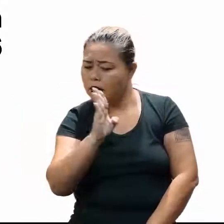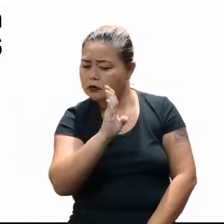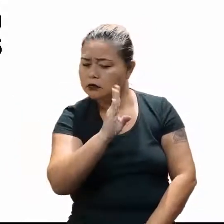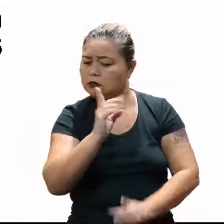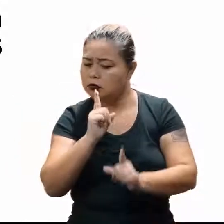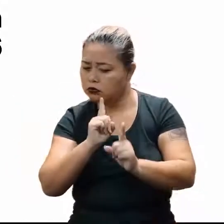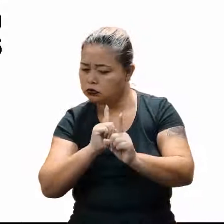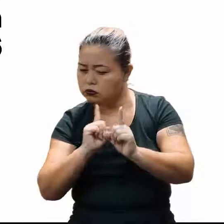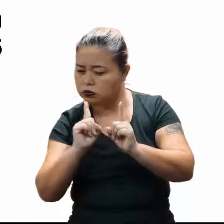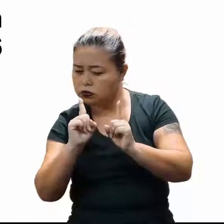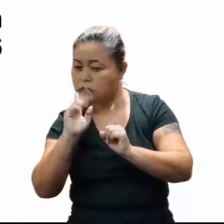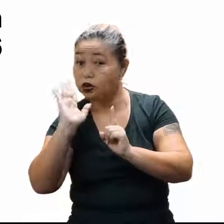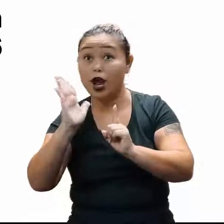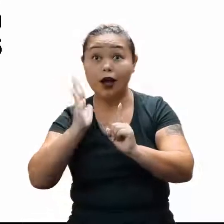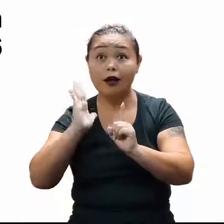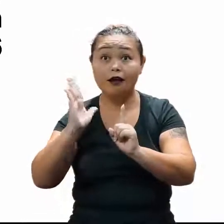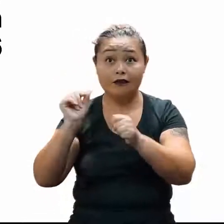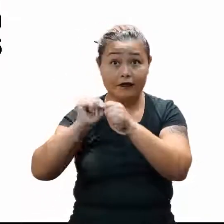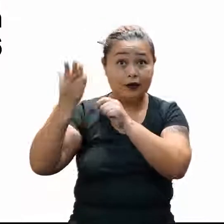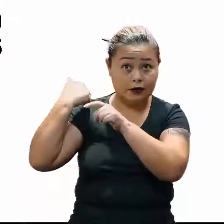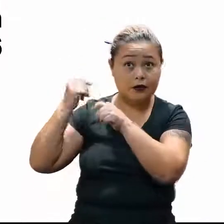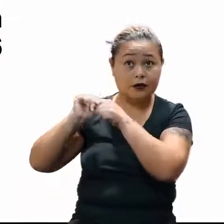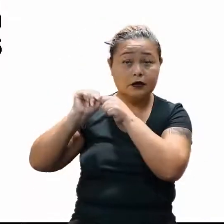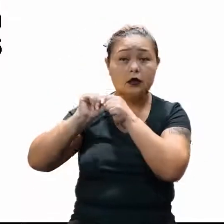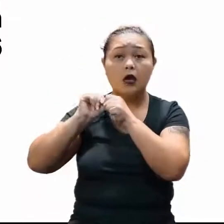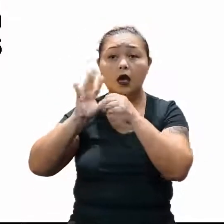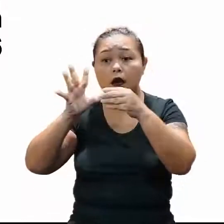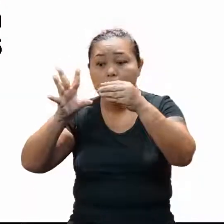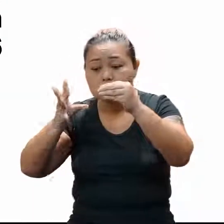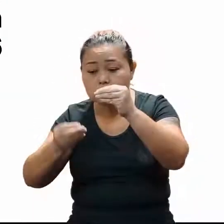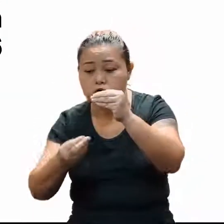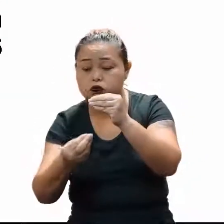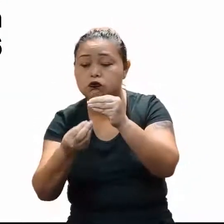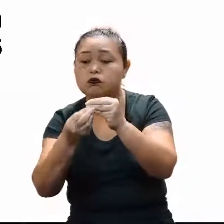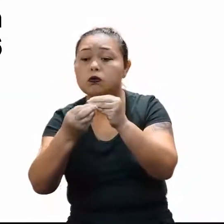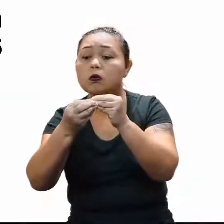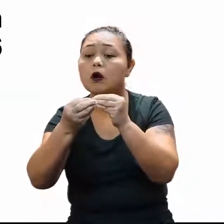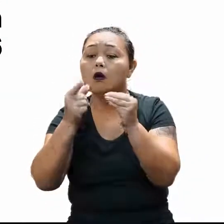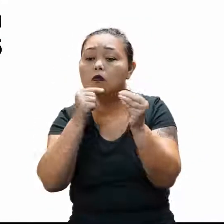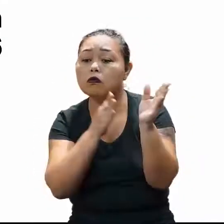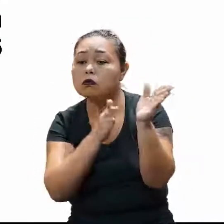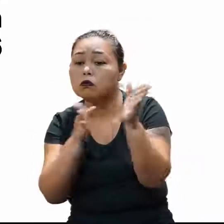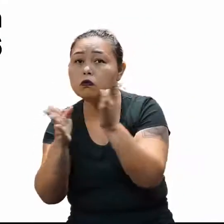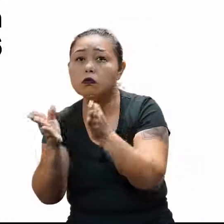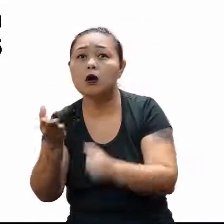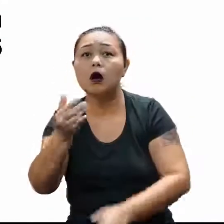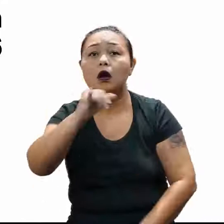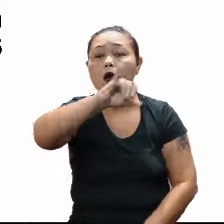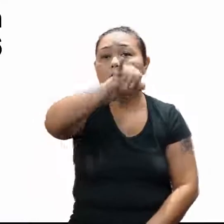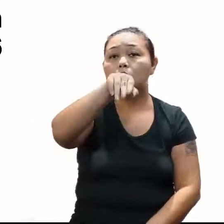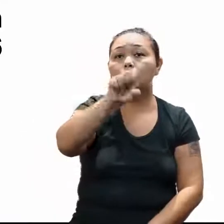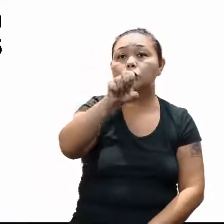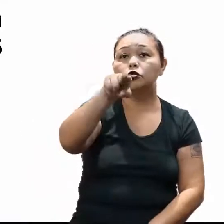conquistado, eles percorreram. E mais a parte compreendida entre o Rio Juruena E a Serra do